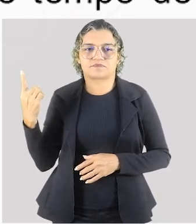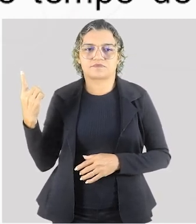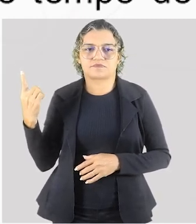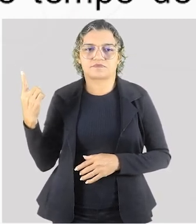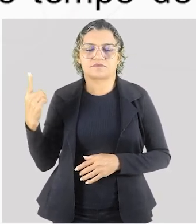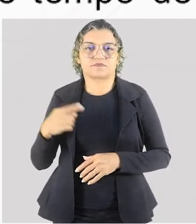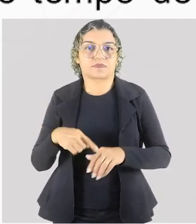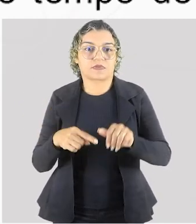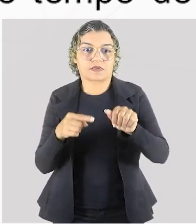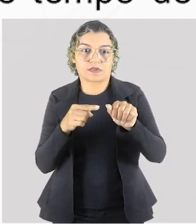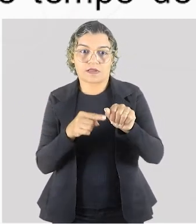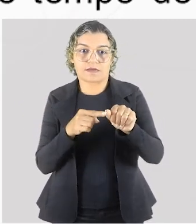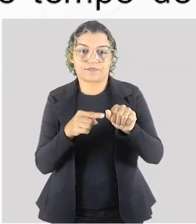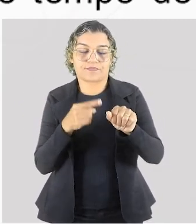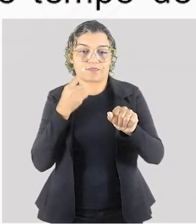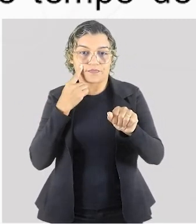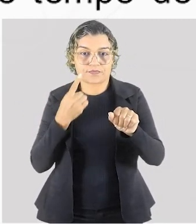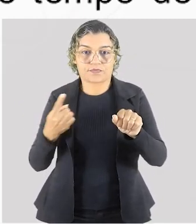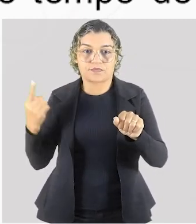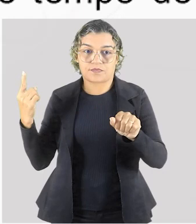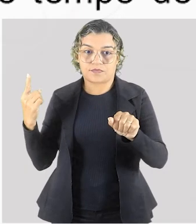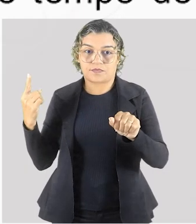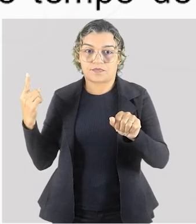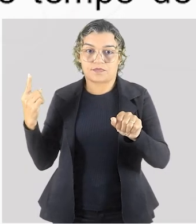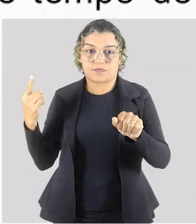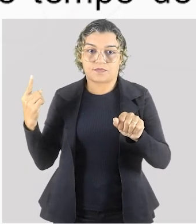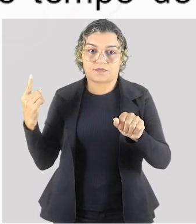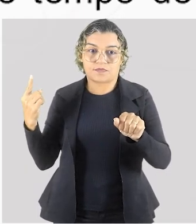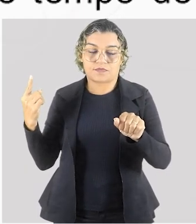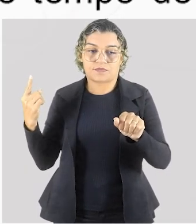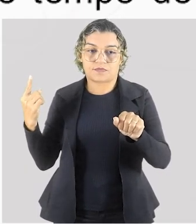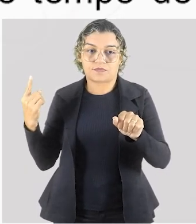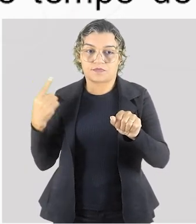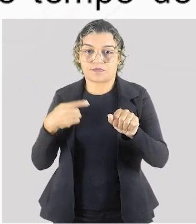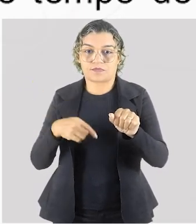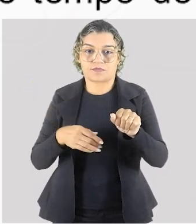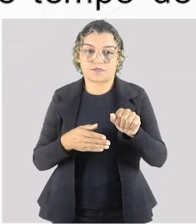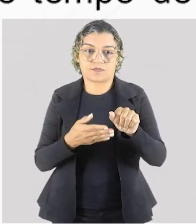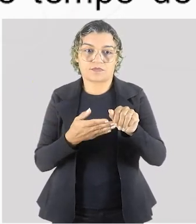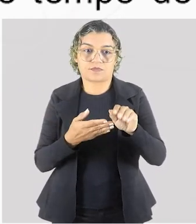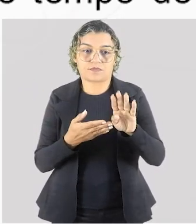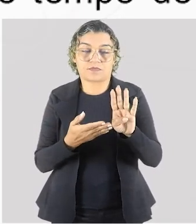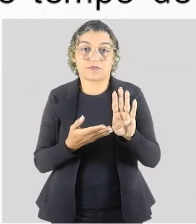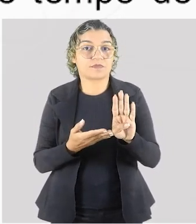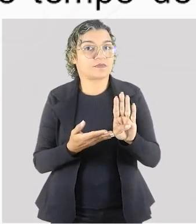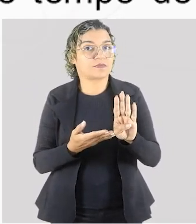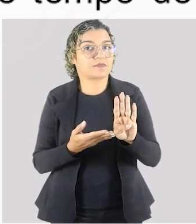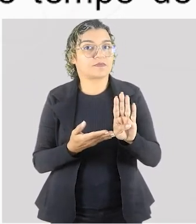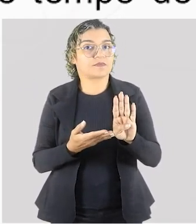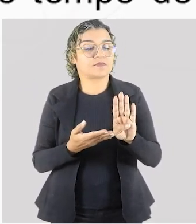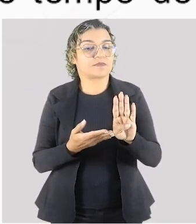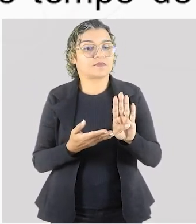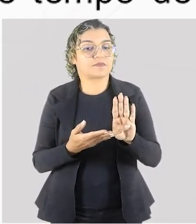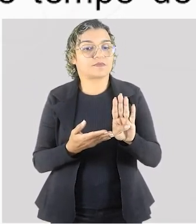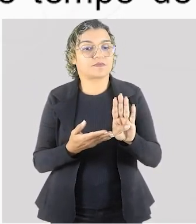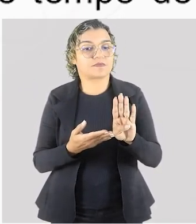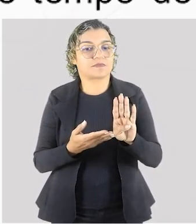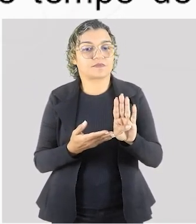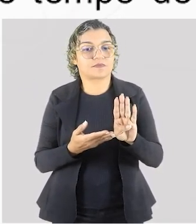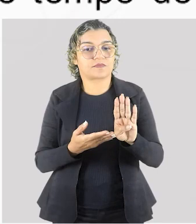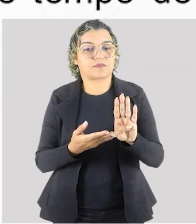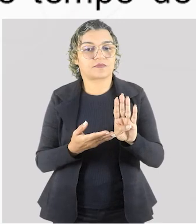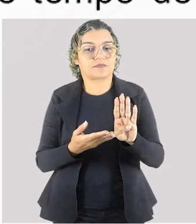atributos. Nós temos lá a letra A, agilidade, equilíbrio, velocidade, potência e coordenação. Letra B, agilidade,